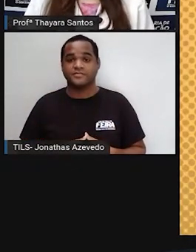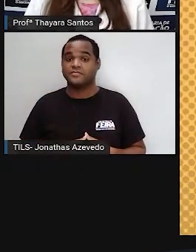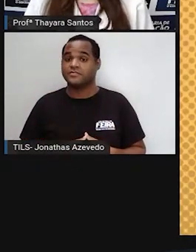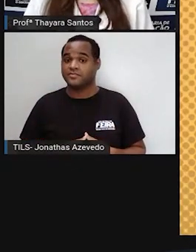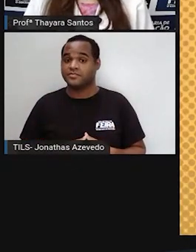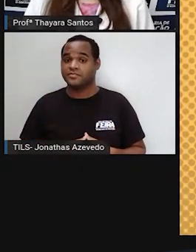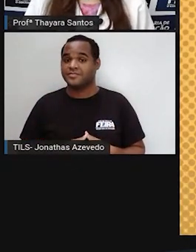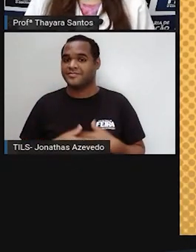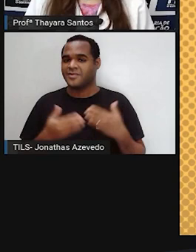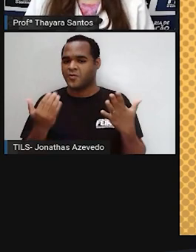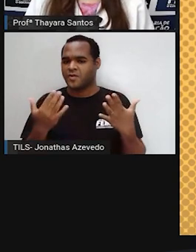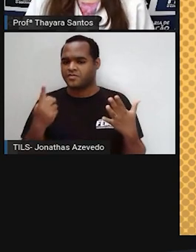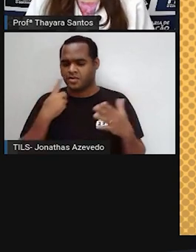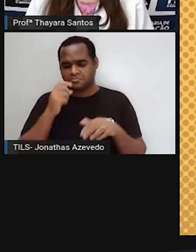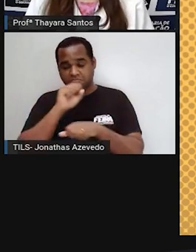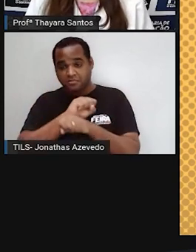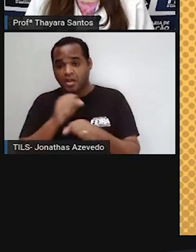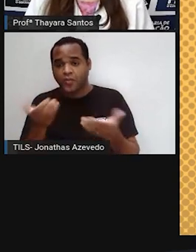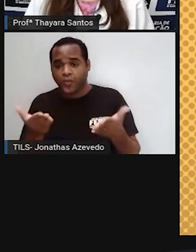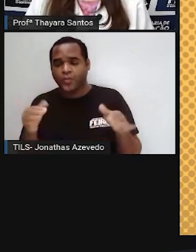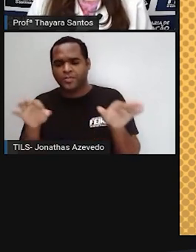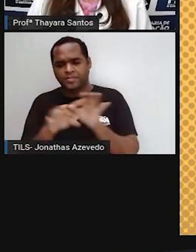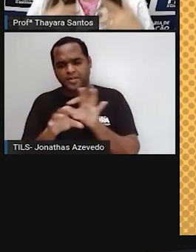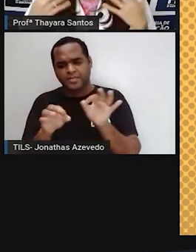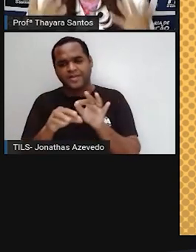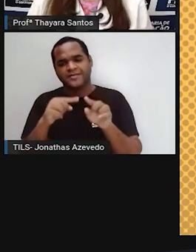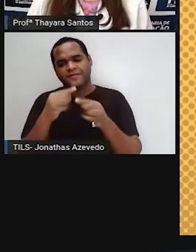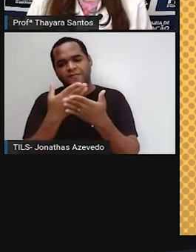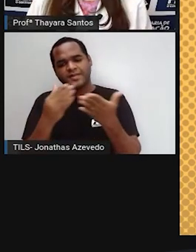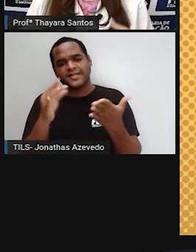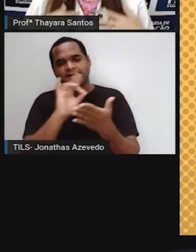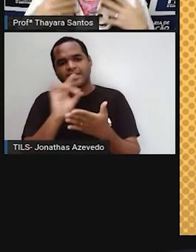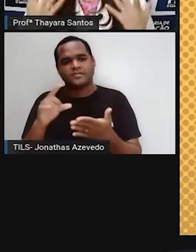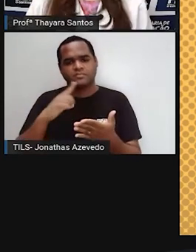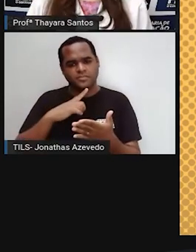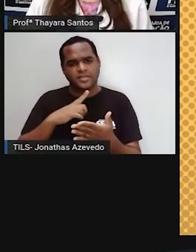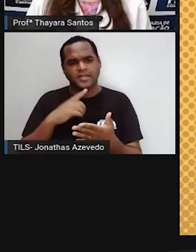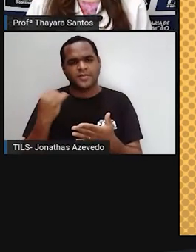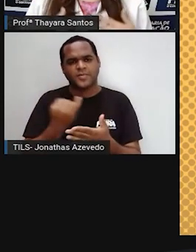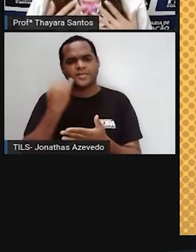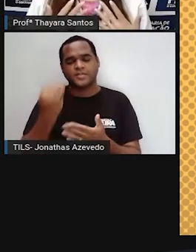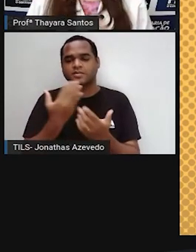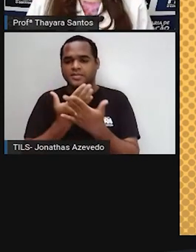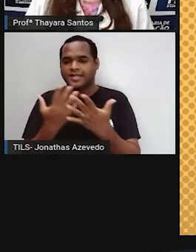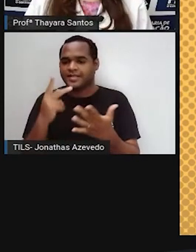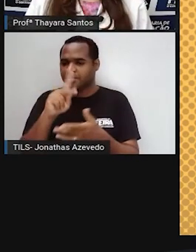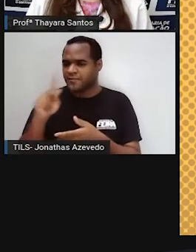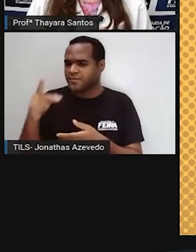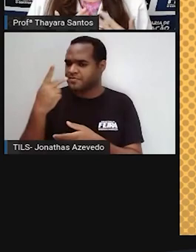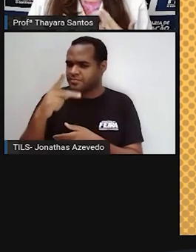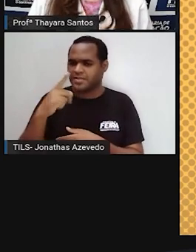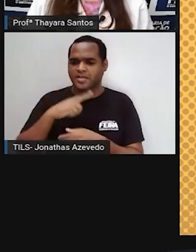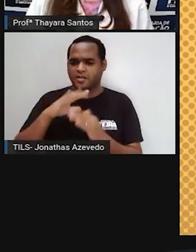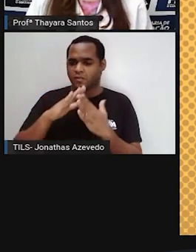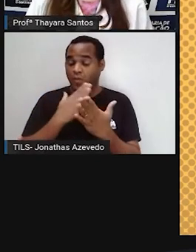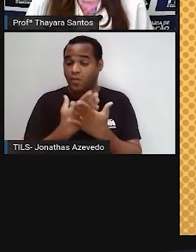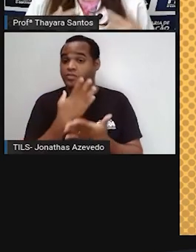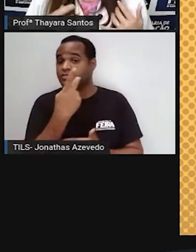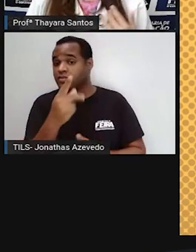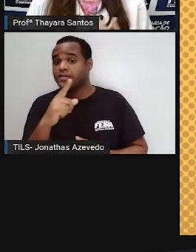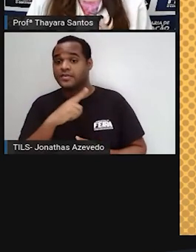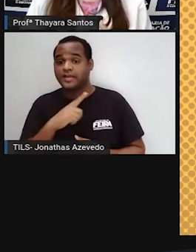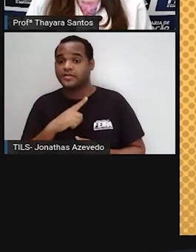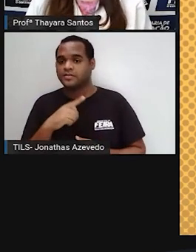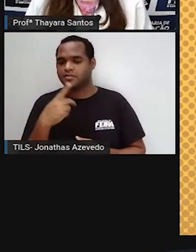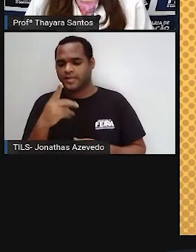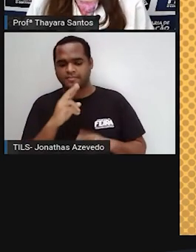Então, por hoje, nós vamos parar por aqui, mas vocês vão ter aí a continuidade com os professores de vocês, na escola de vocês,